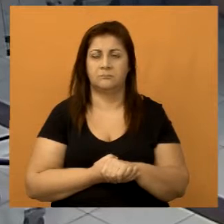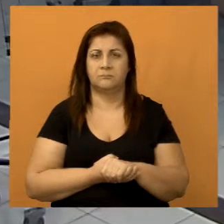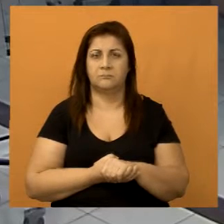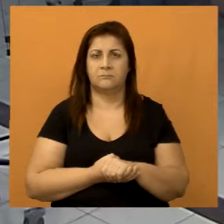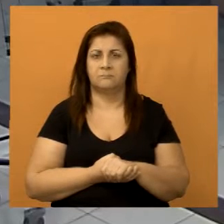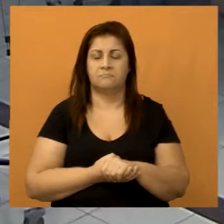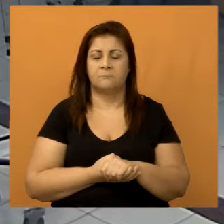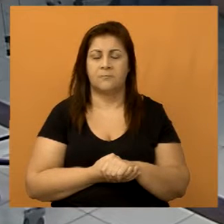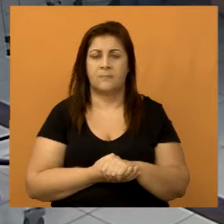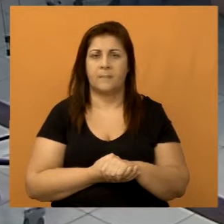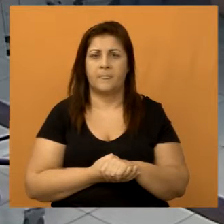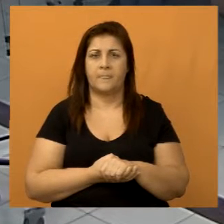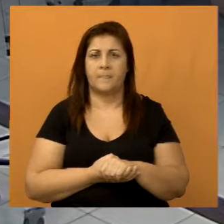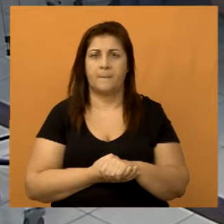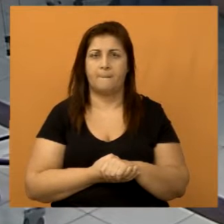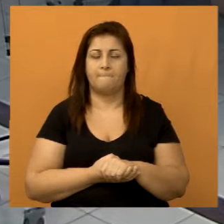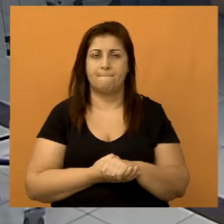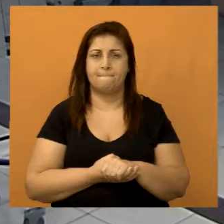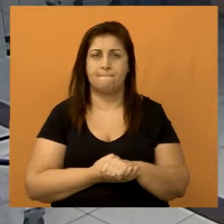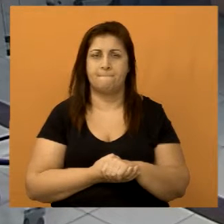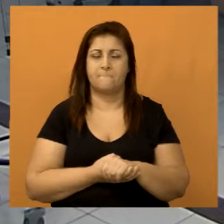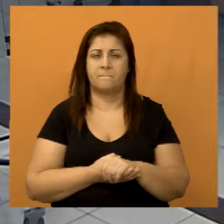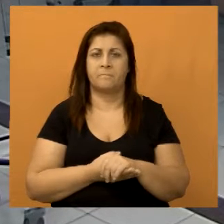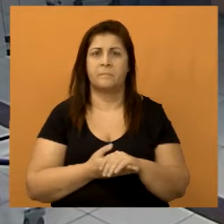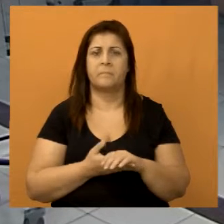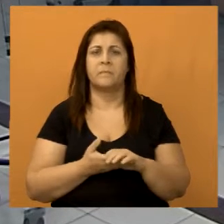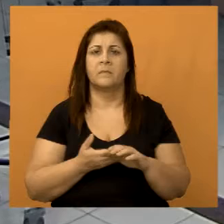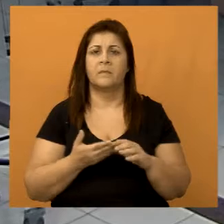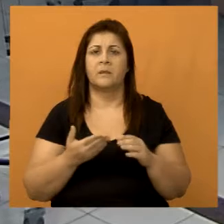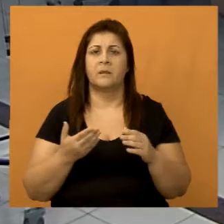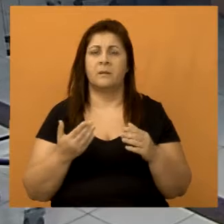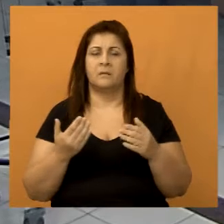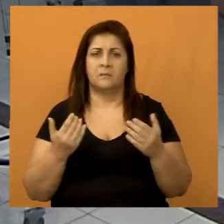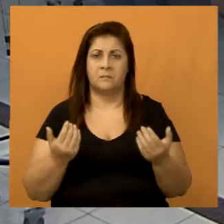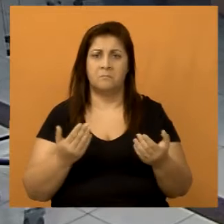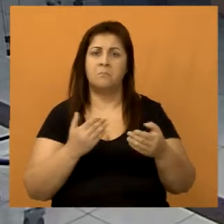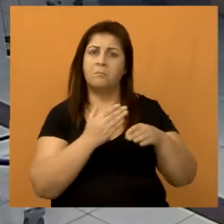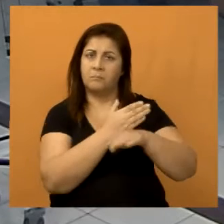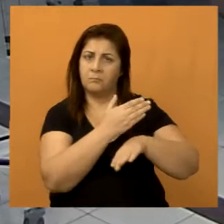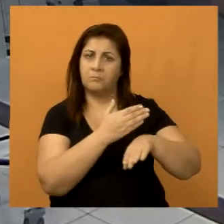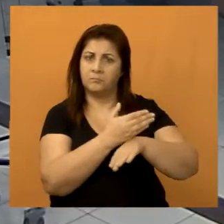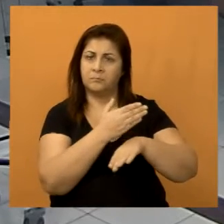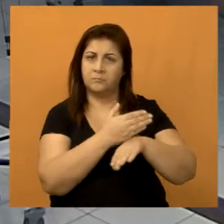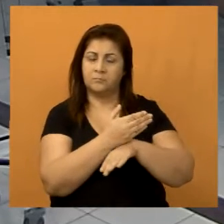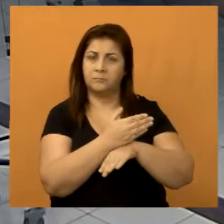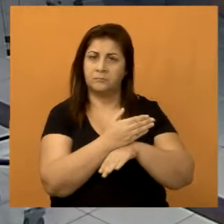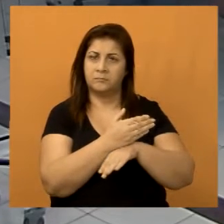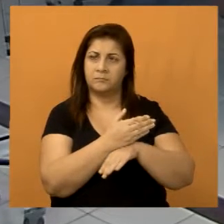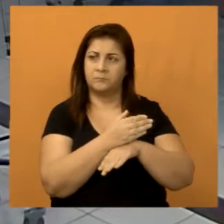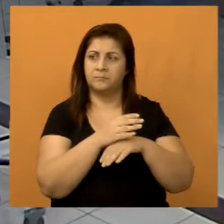Presidente, por favor. Eu participei dessa